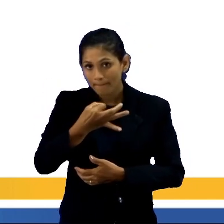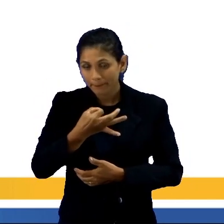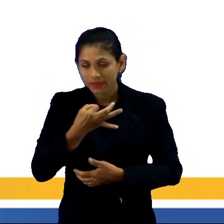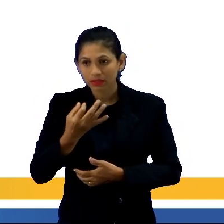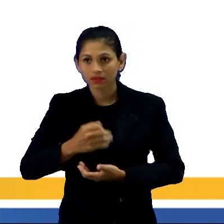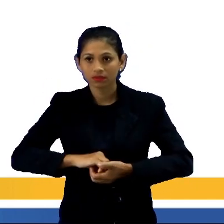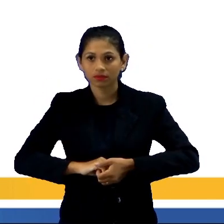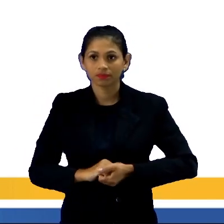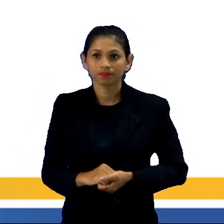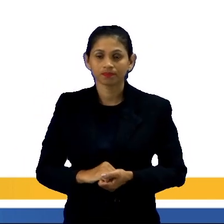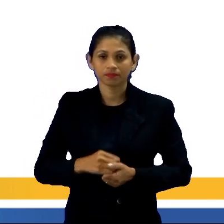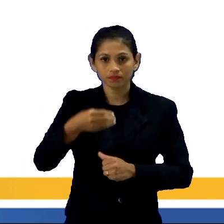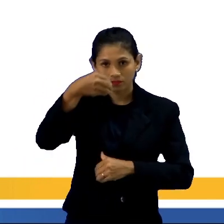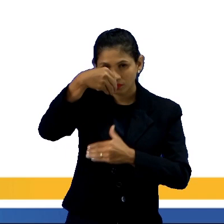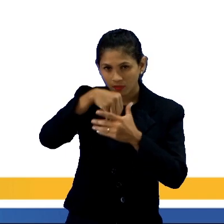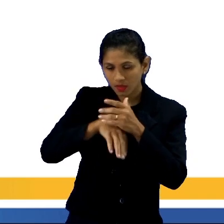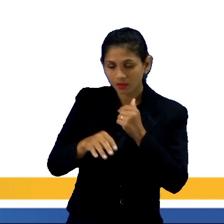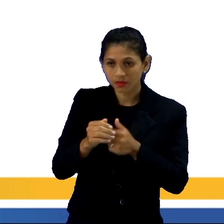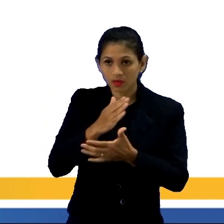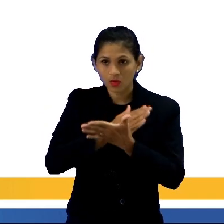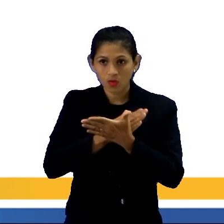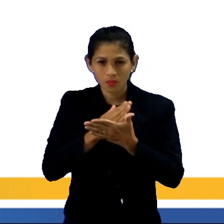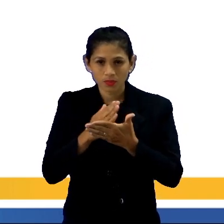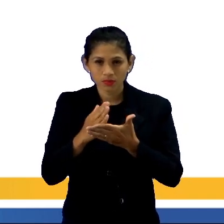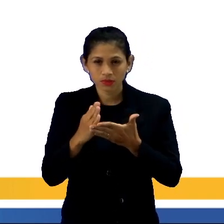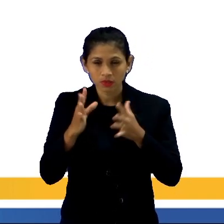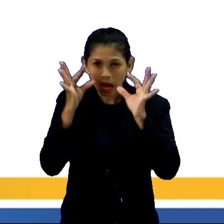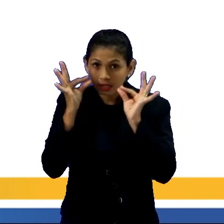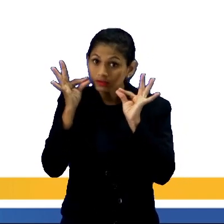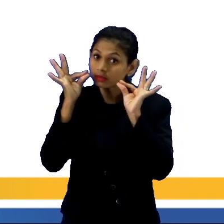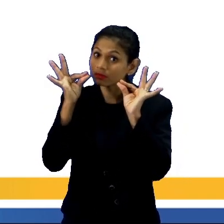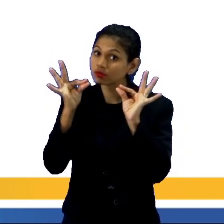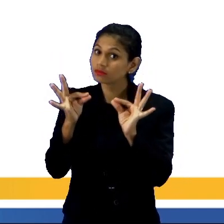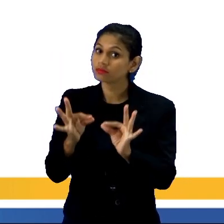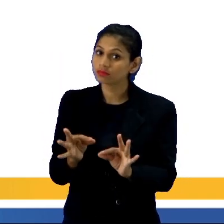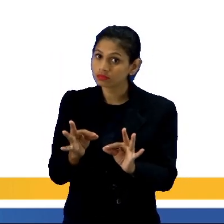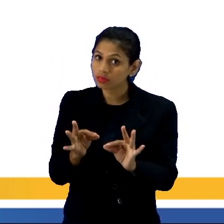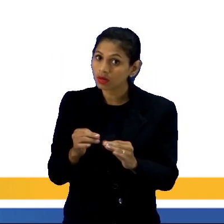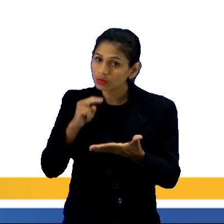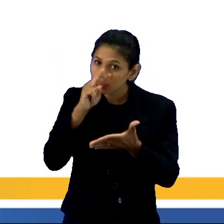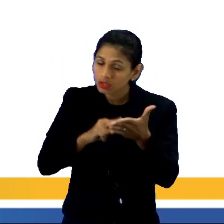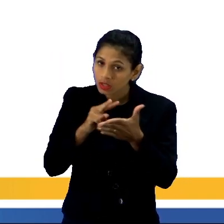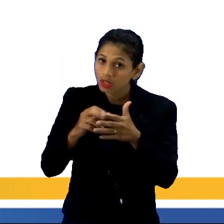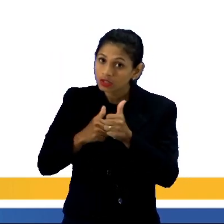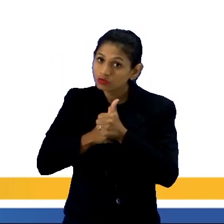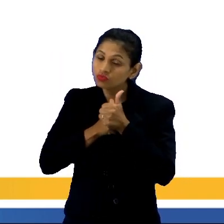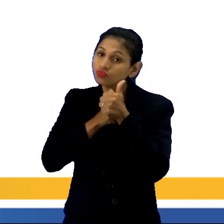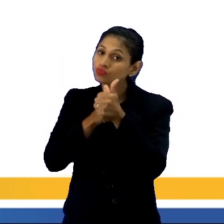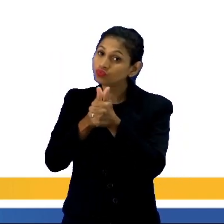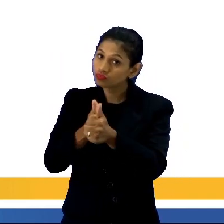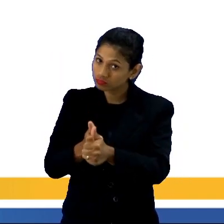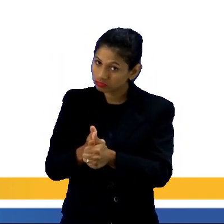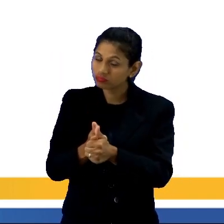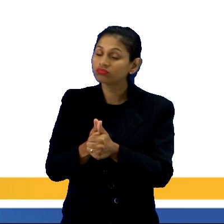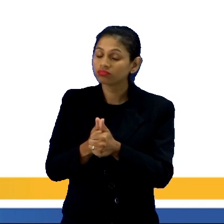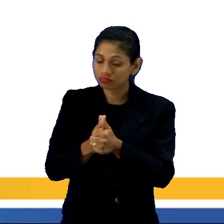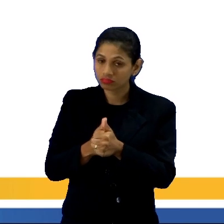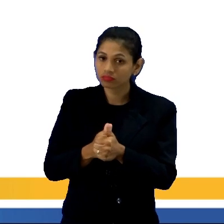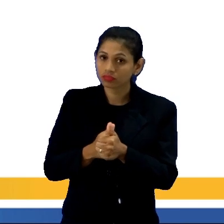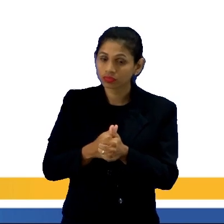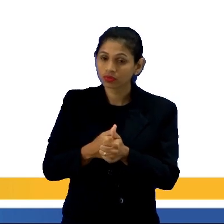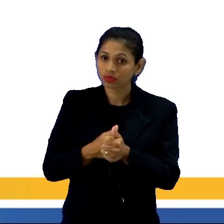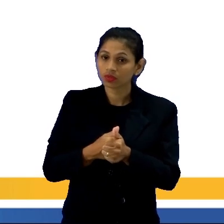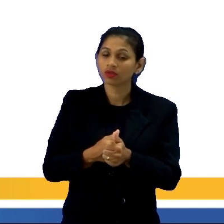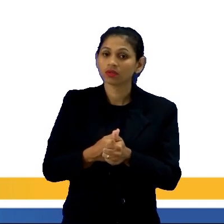bom? Olha só, para a gente iniciar, peço a atenção de vocês, vamos ler juntos, tá bom? Esse artigo de opinião